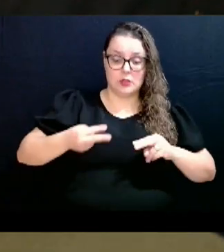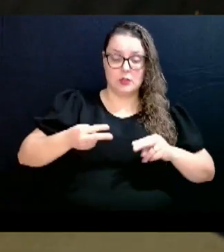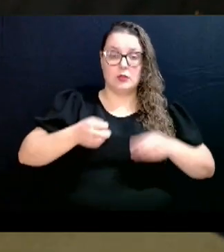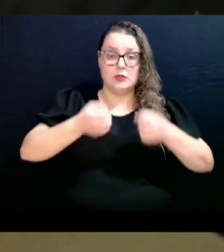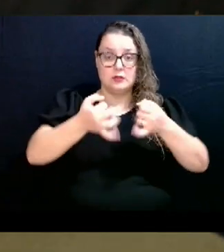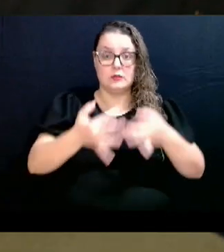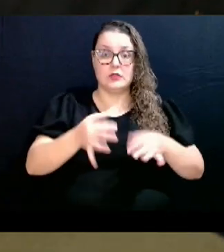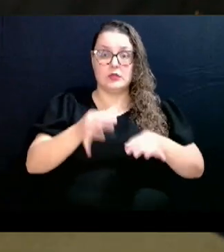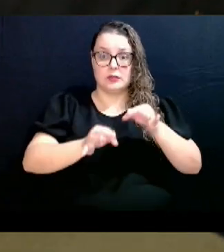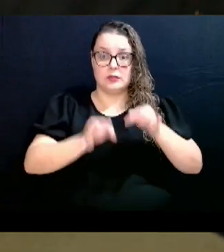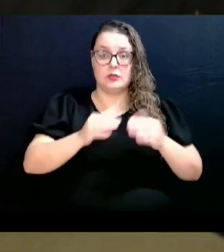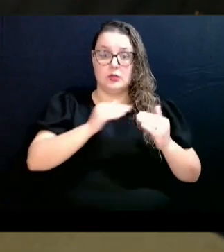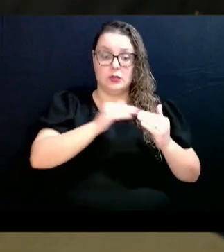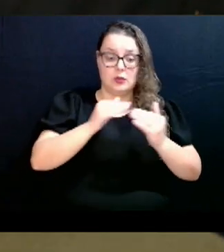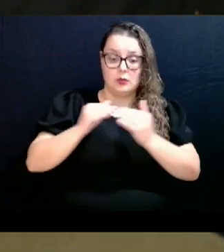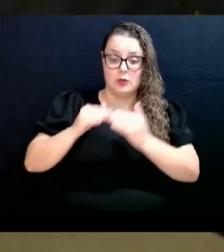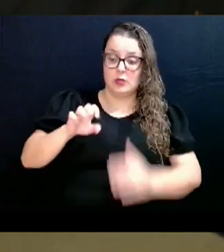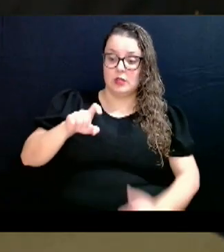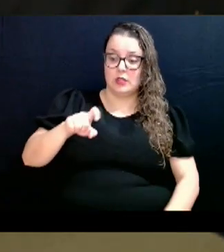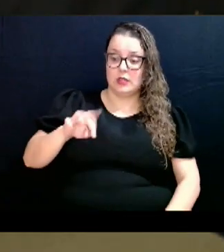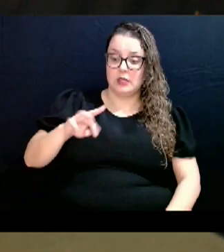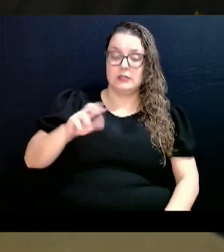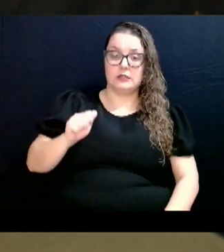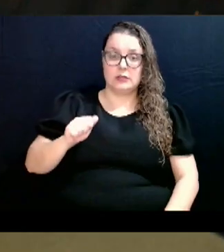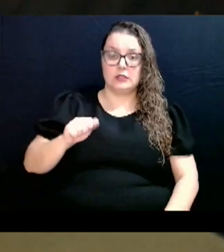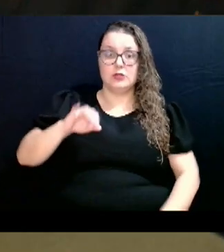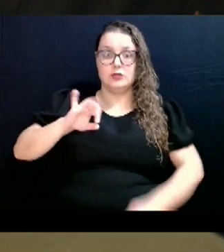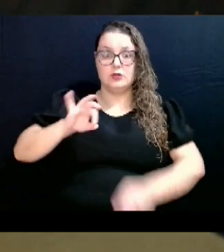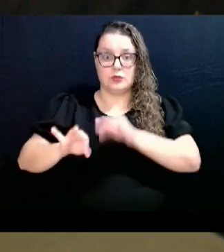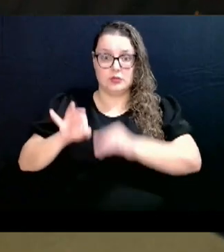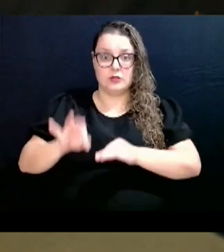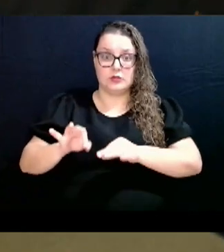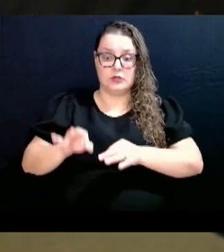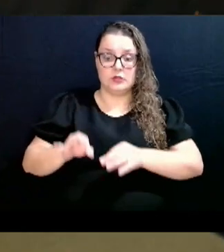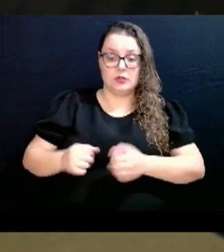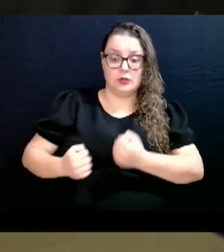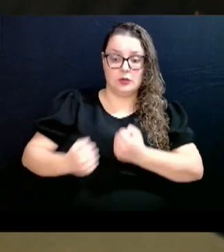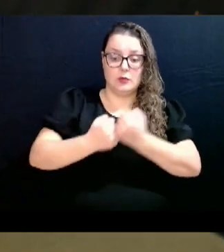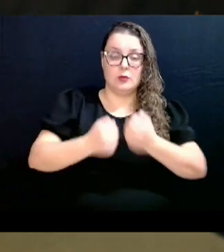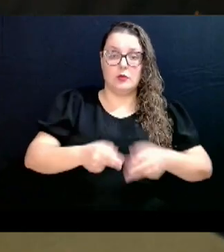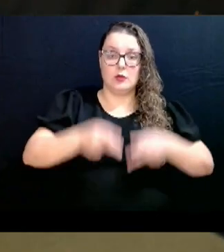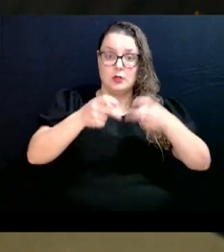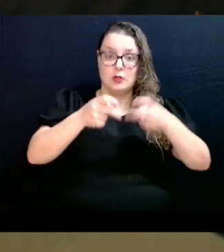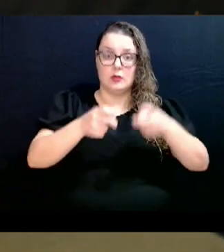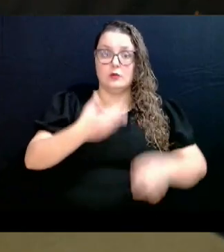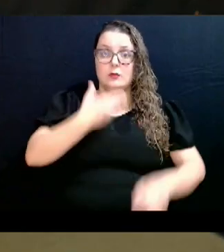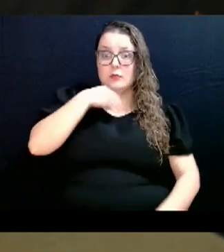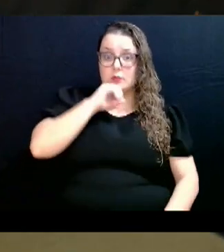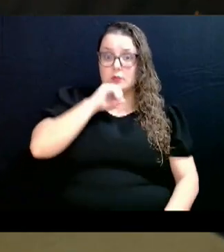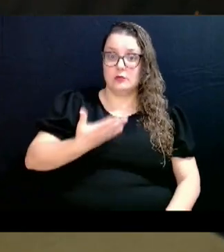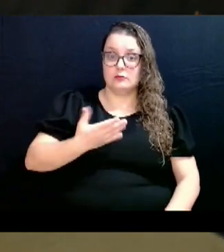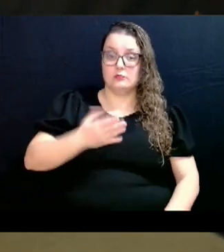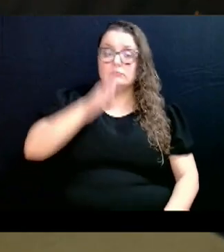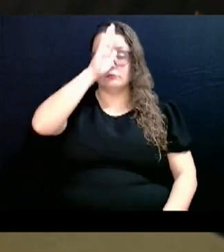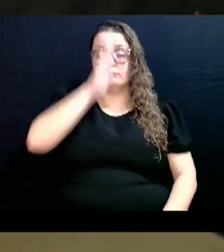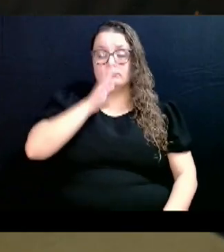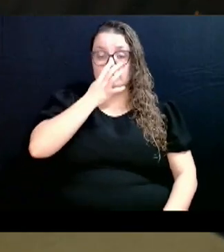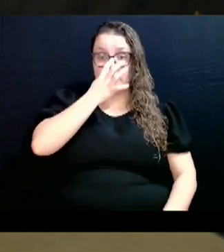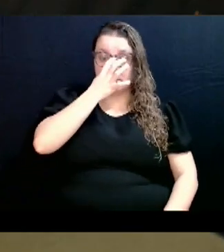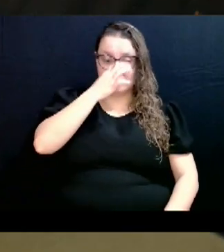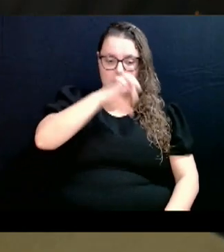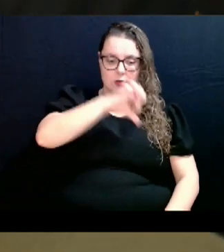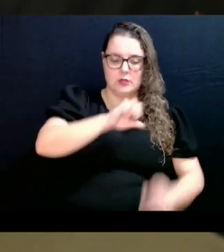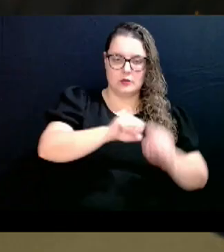acordos extrajudiciais e apoio para reconhecimento de paternidade. Tudo de forma gratuita e será realizada das 9 da manhã à 1